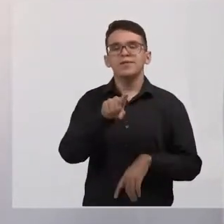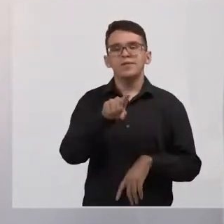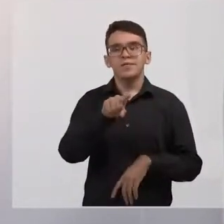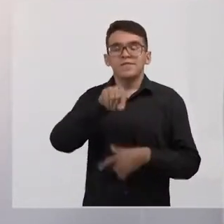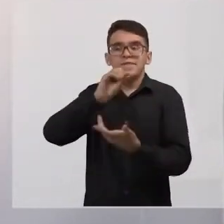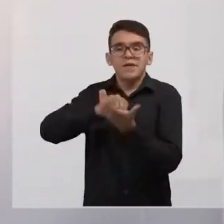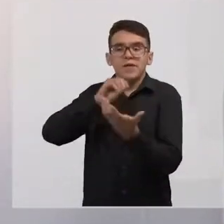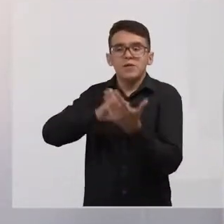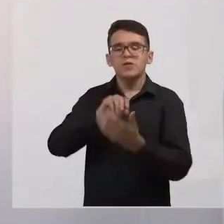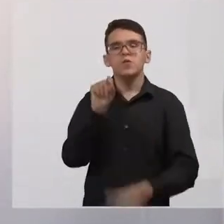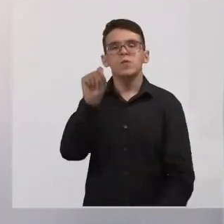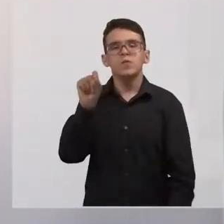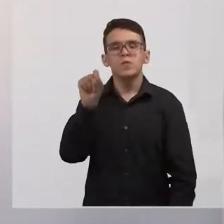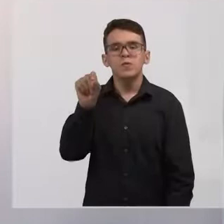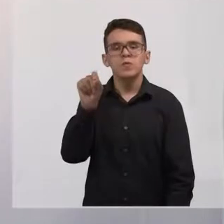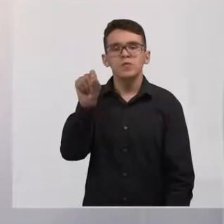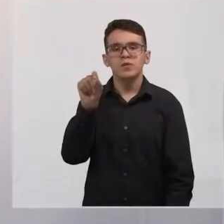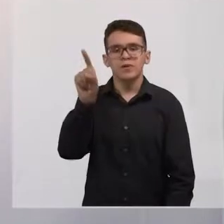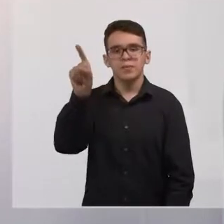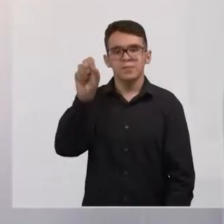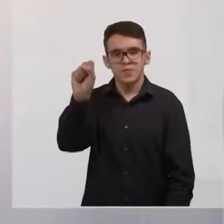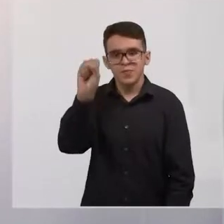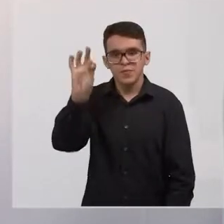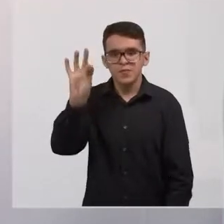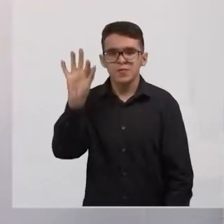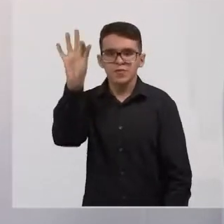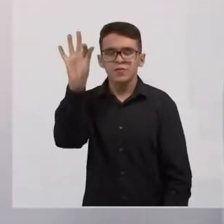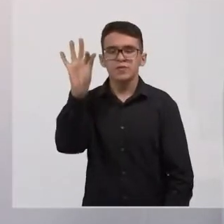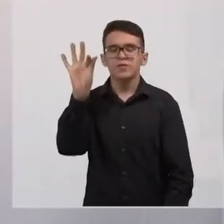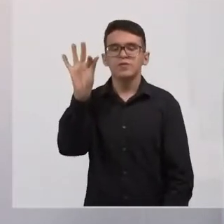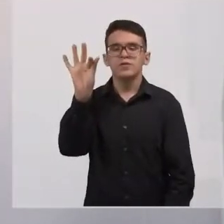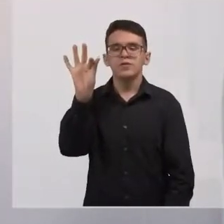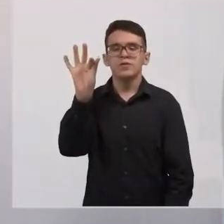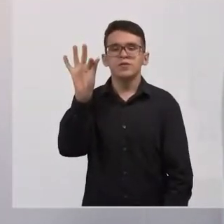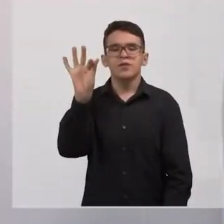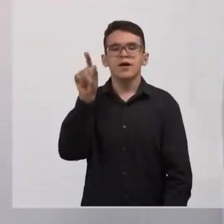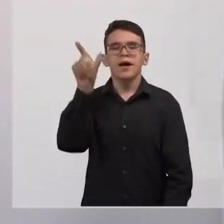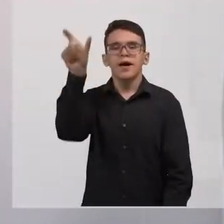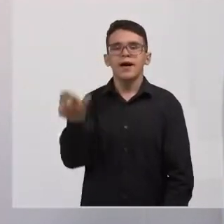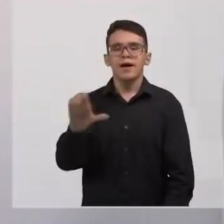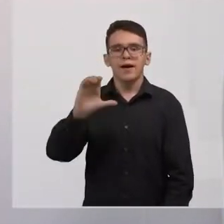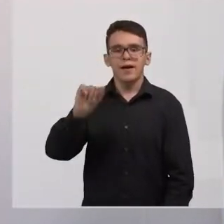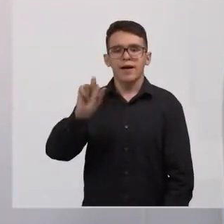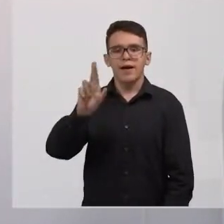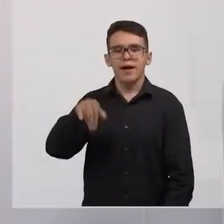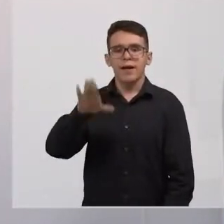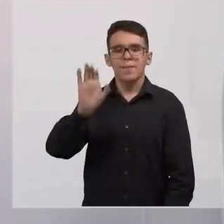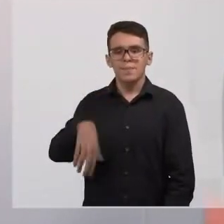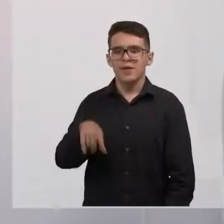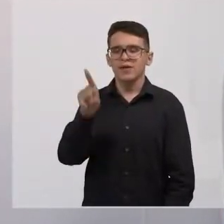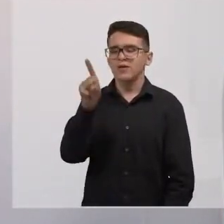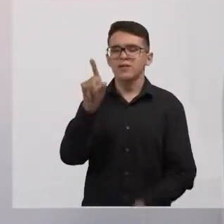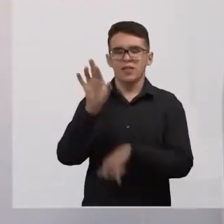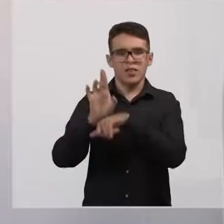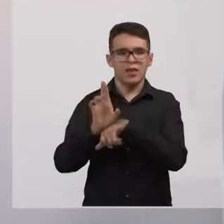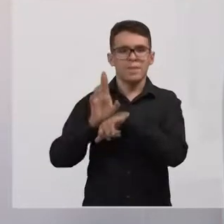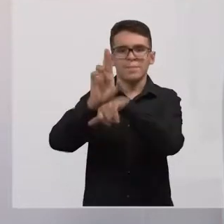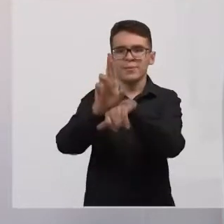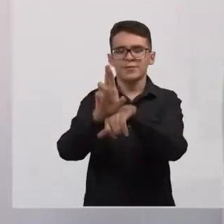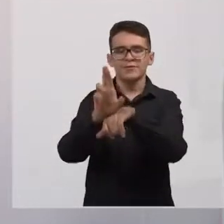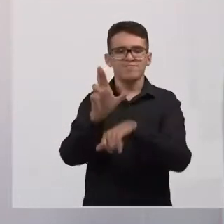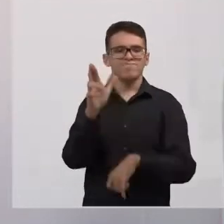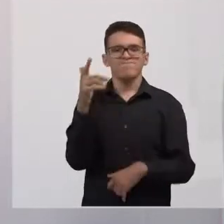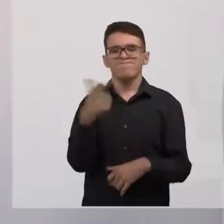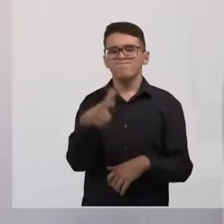peça-chave forte hoje no Supremo, que não é representada pela Carmen Lúcia. Carmen Lúcia não representa essa